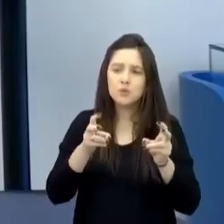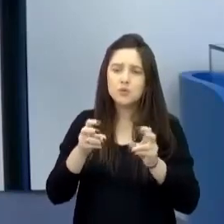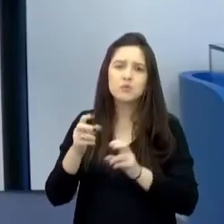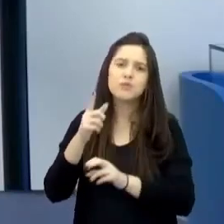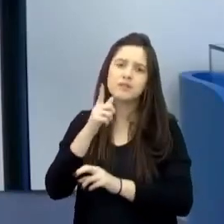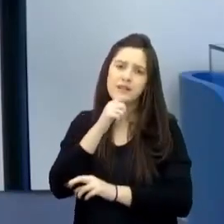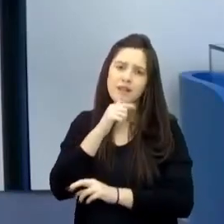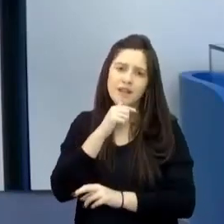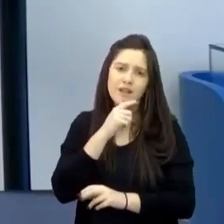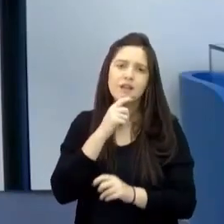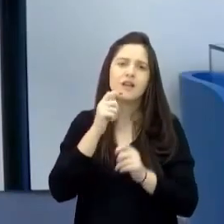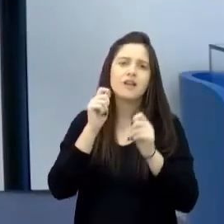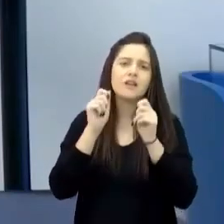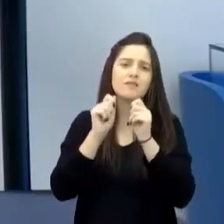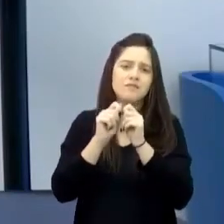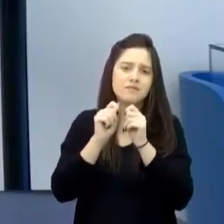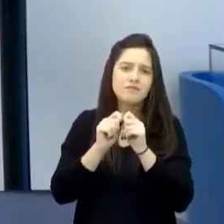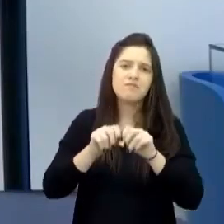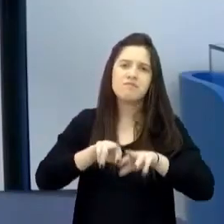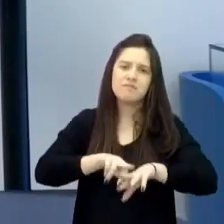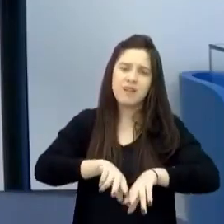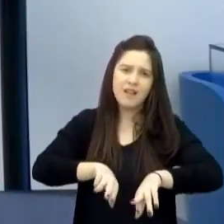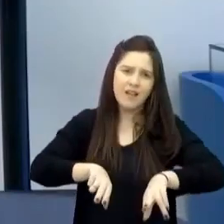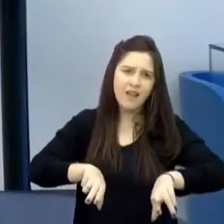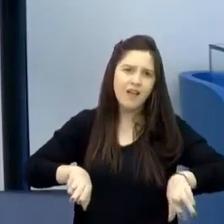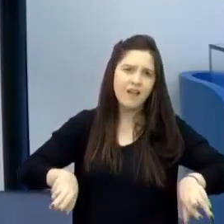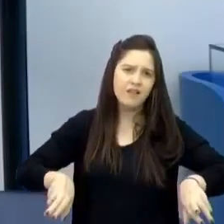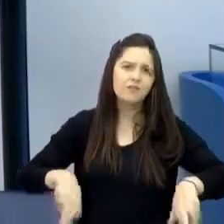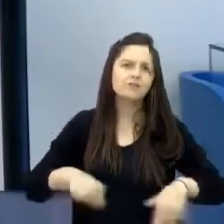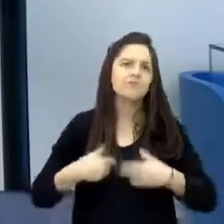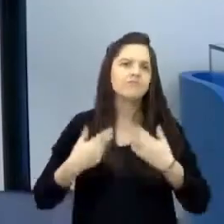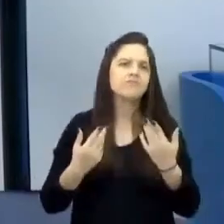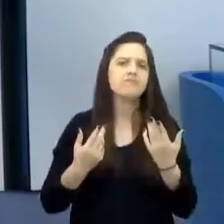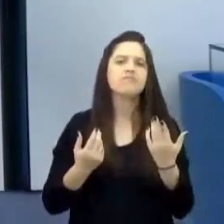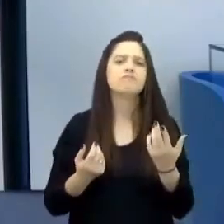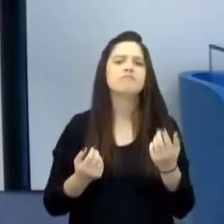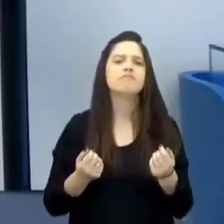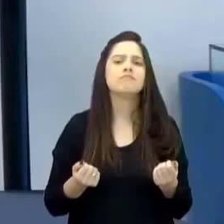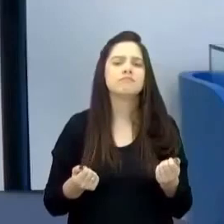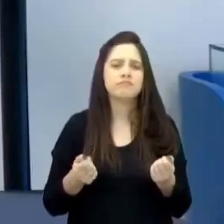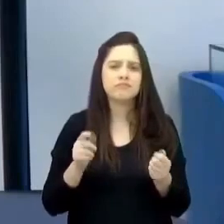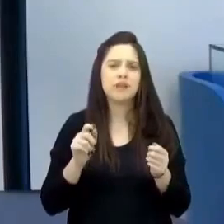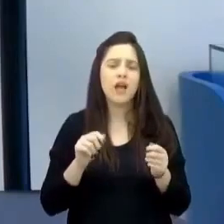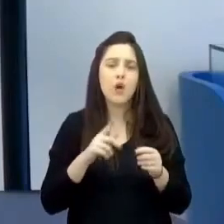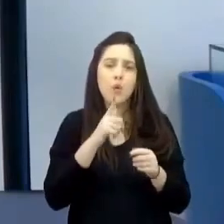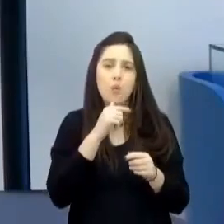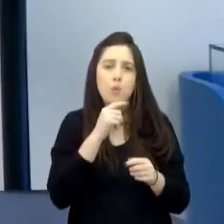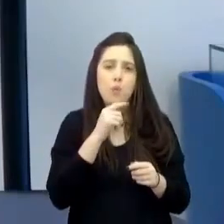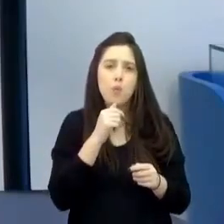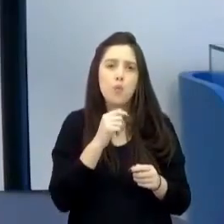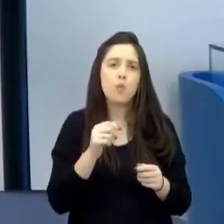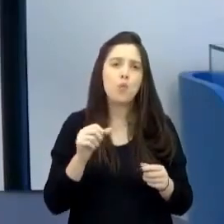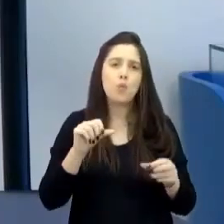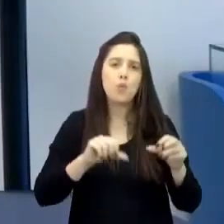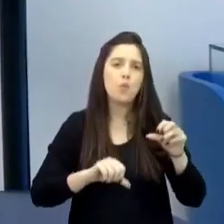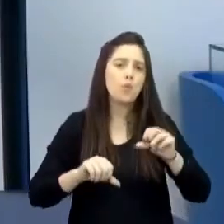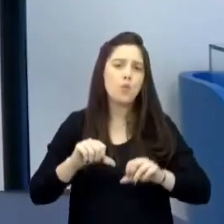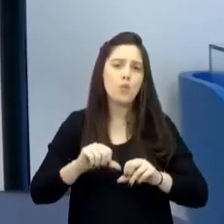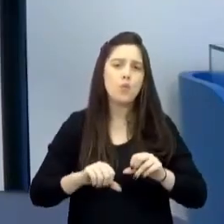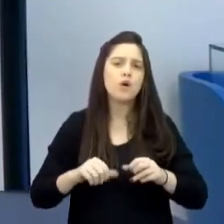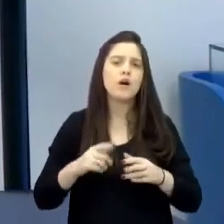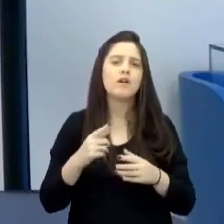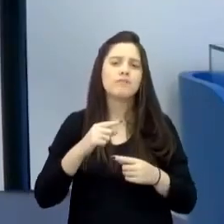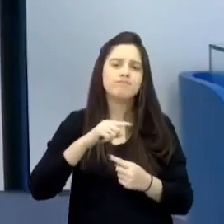natureza. Várias e várias nações no mundo já sofrem com a falta de água. E a falta de água é uma coisa grave. Ela